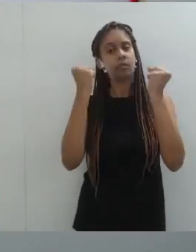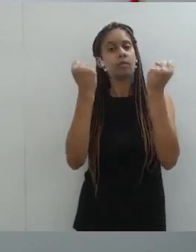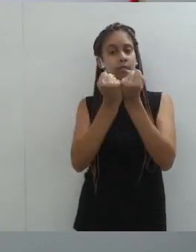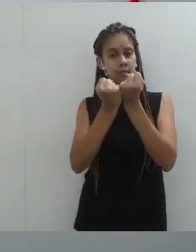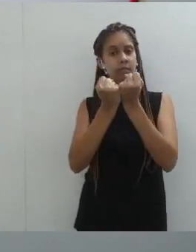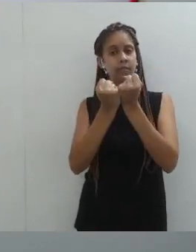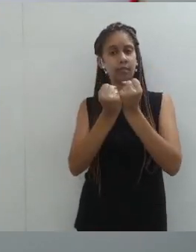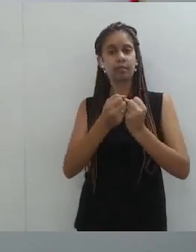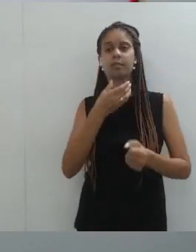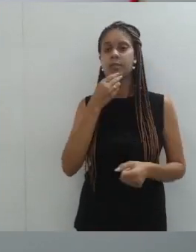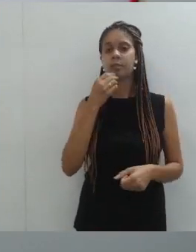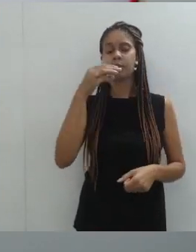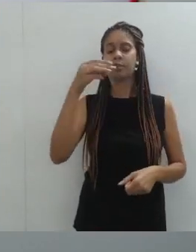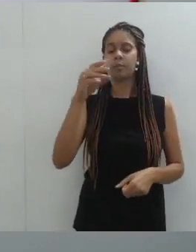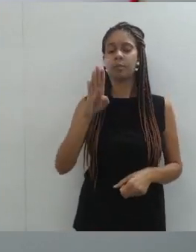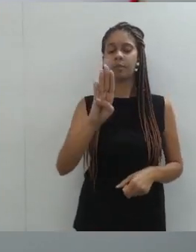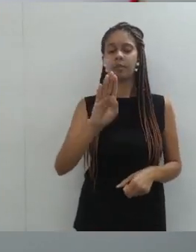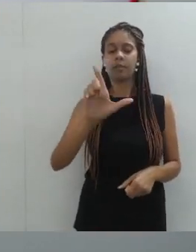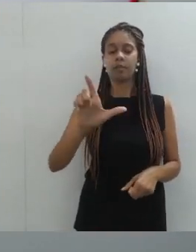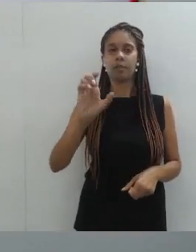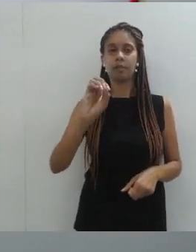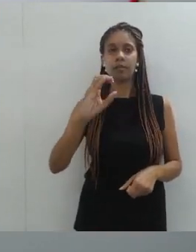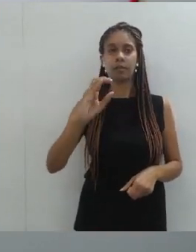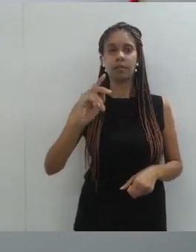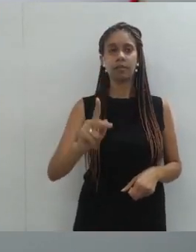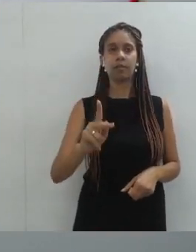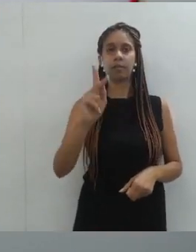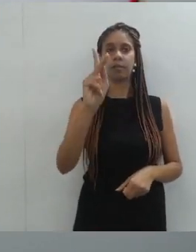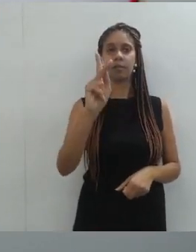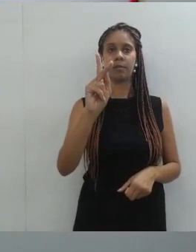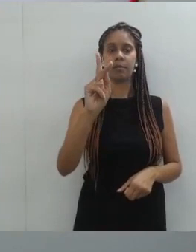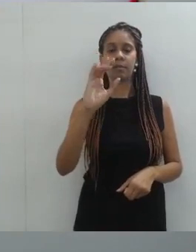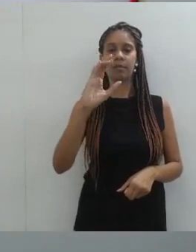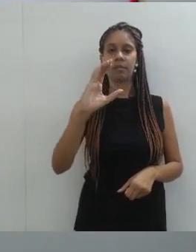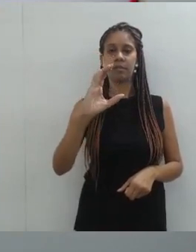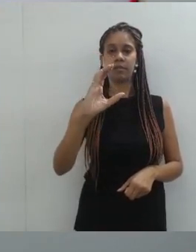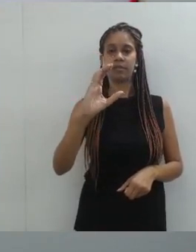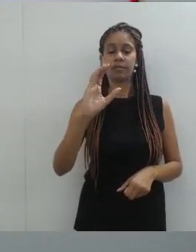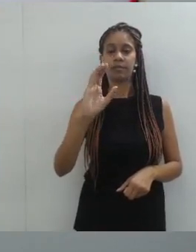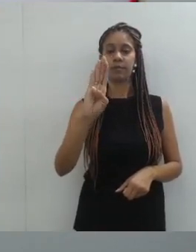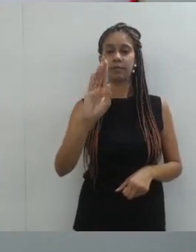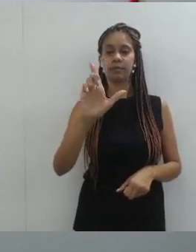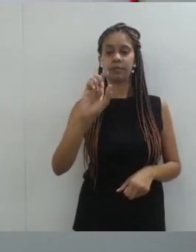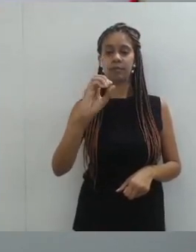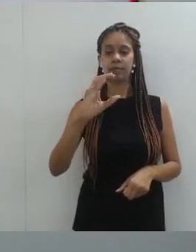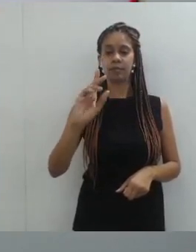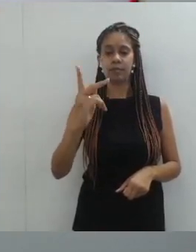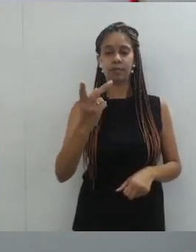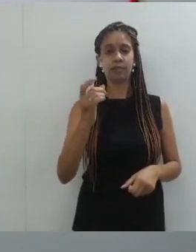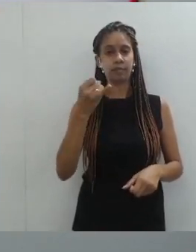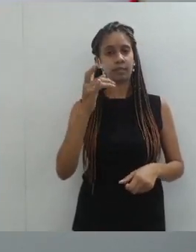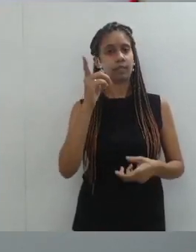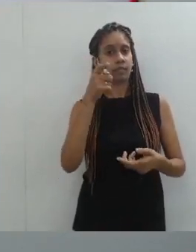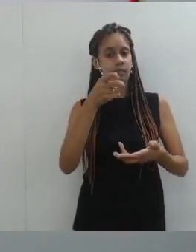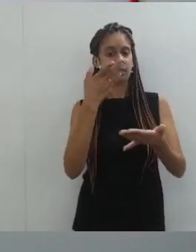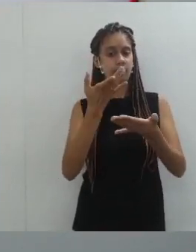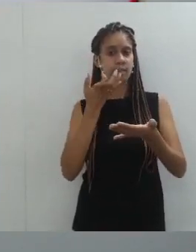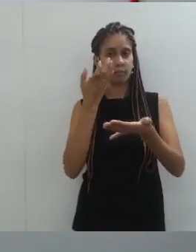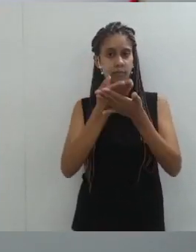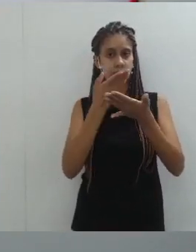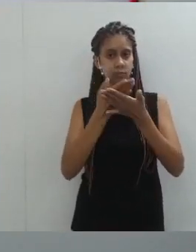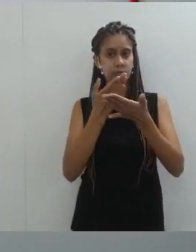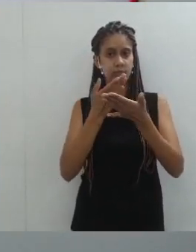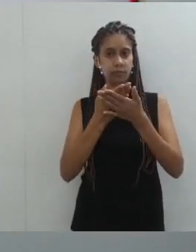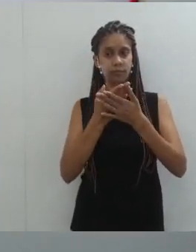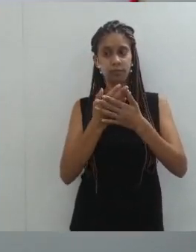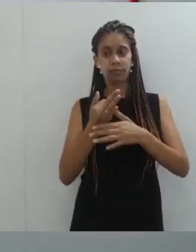Bloch, lá no livro Apologia da História, o ofício do historiador. Se você pretende um dia se tornar historiador